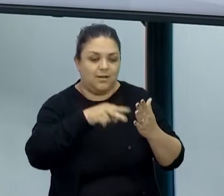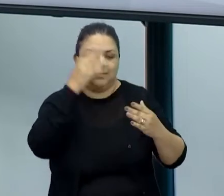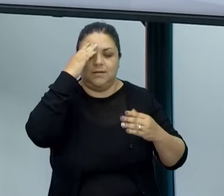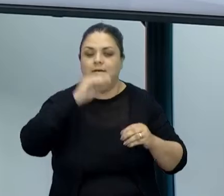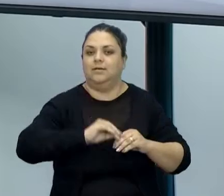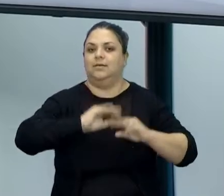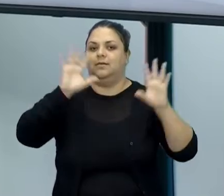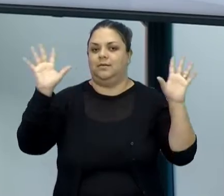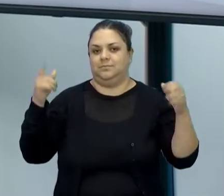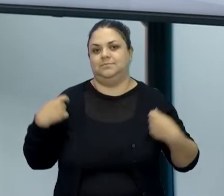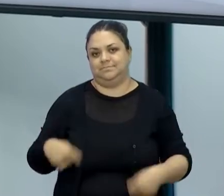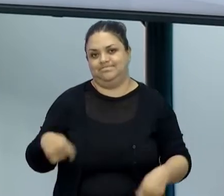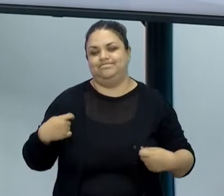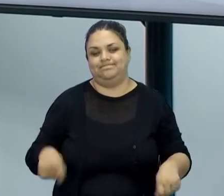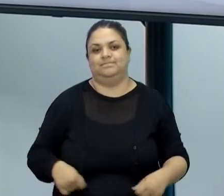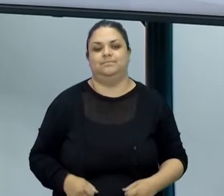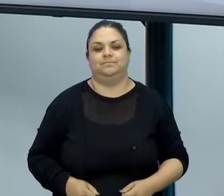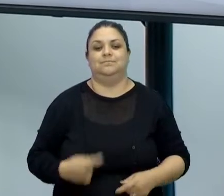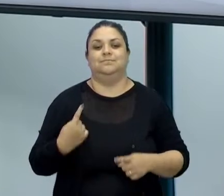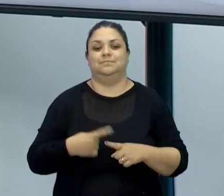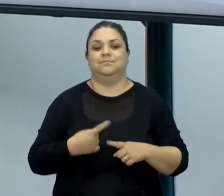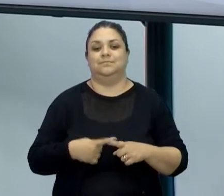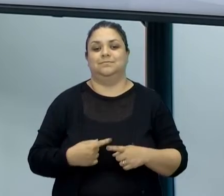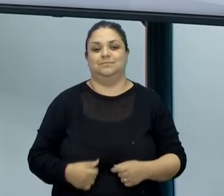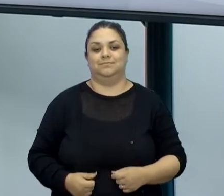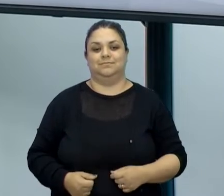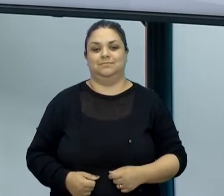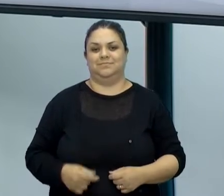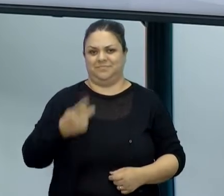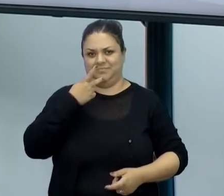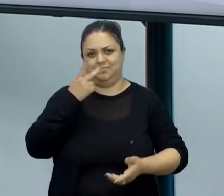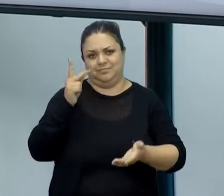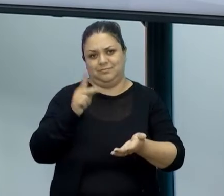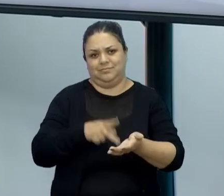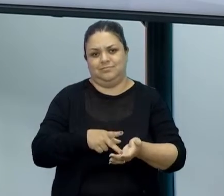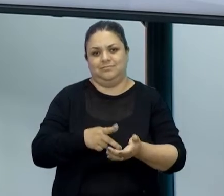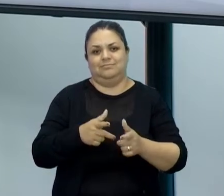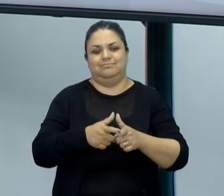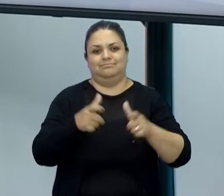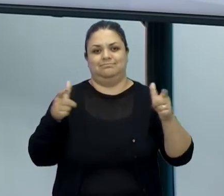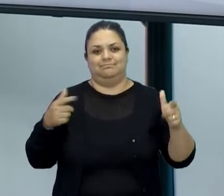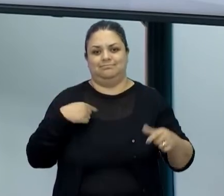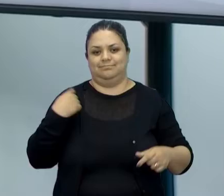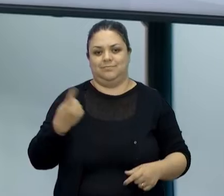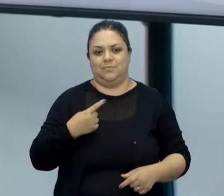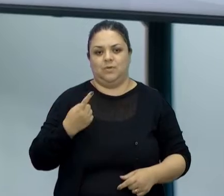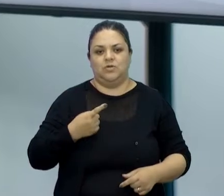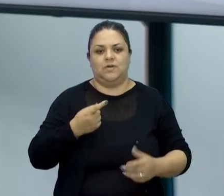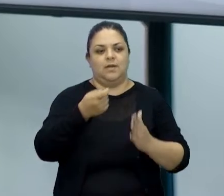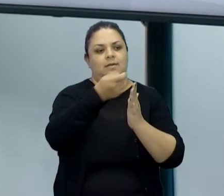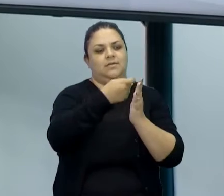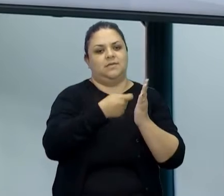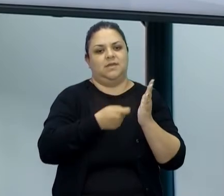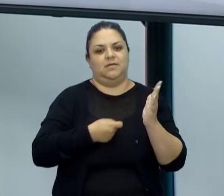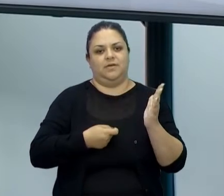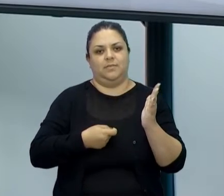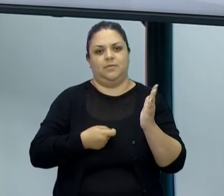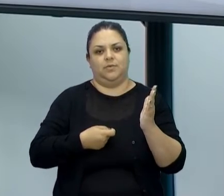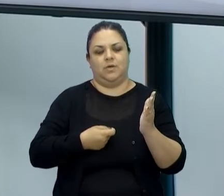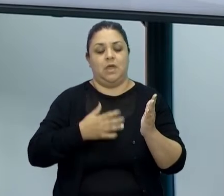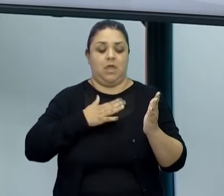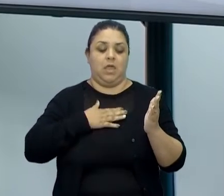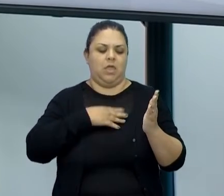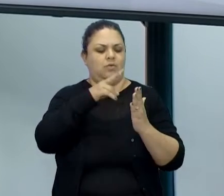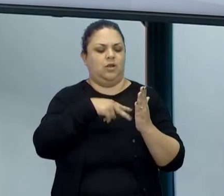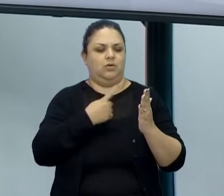tá? Porque na maioria das vezes, tá? A verdade é essa, nós não escrevemos comandos para nós mesmos, né? Ou a gente